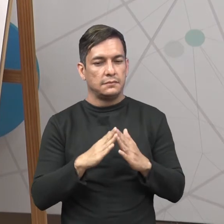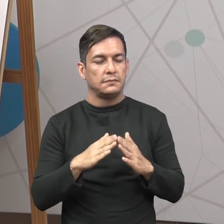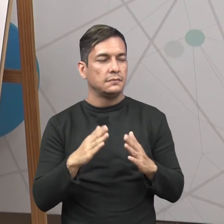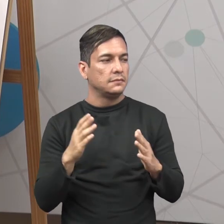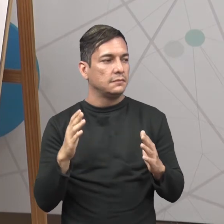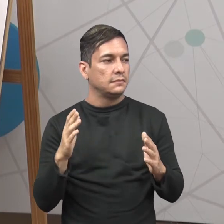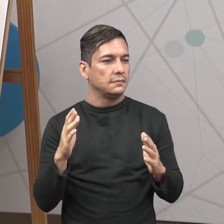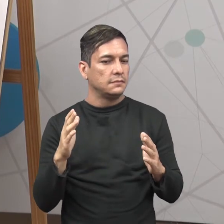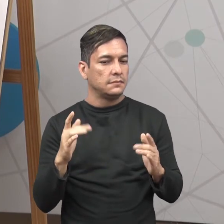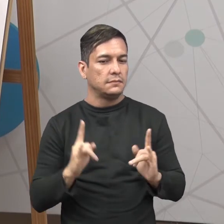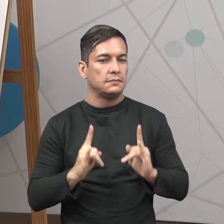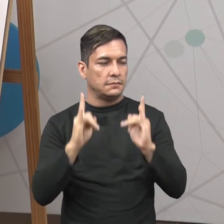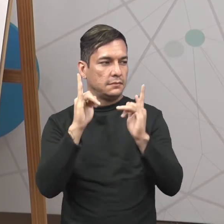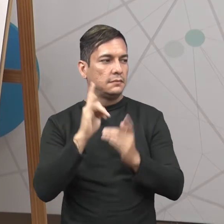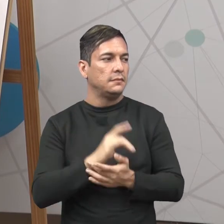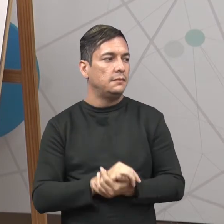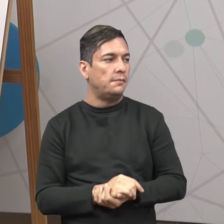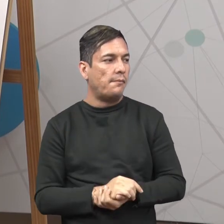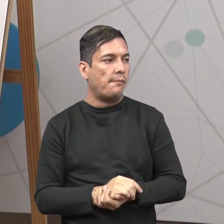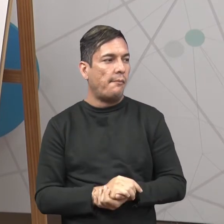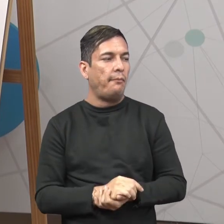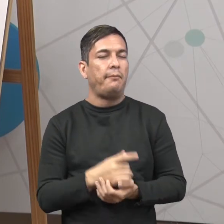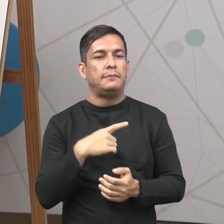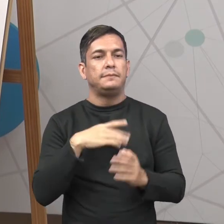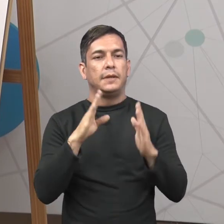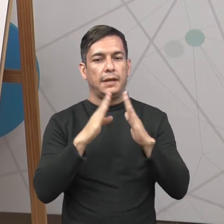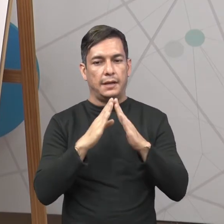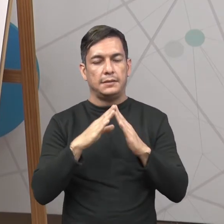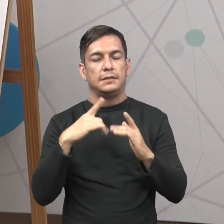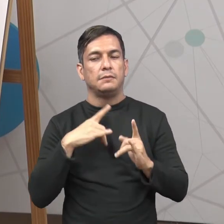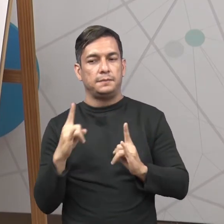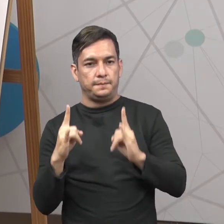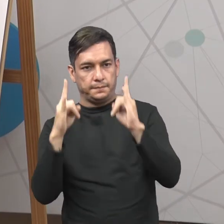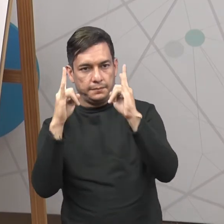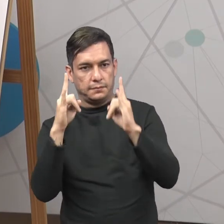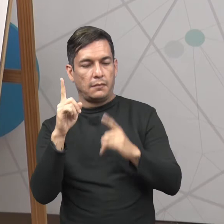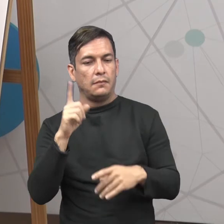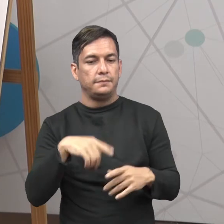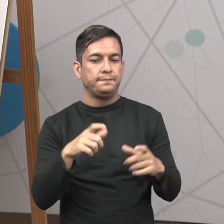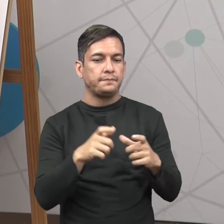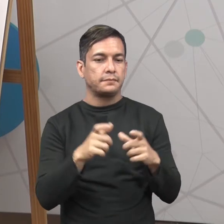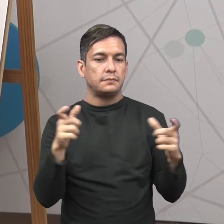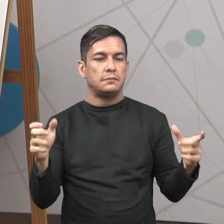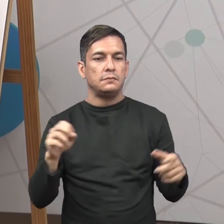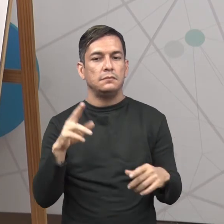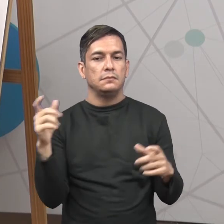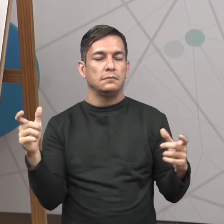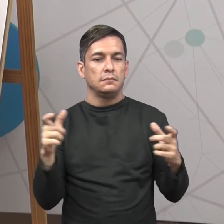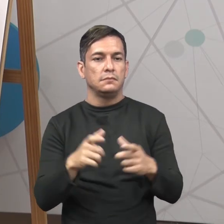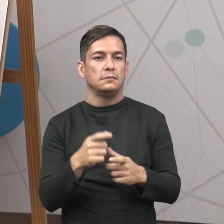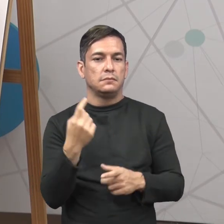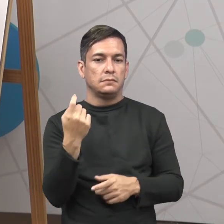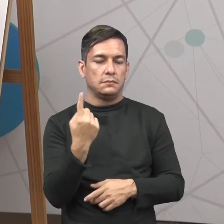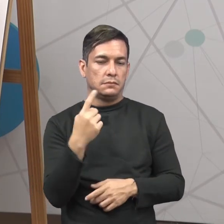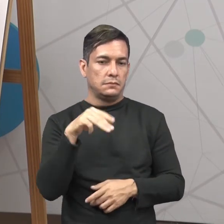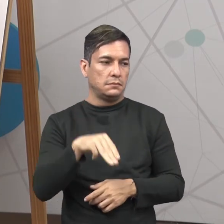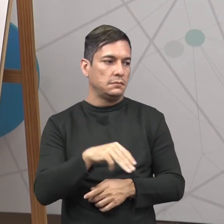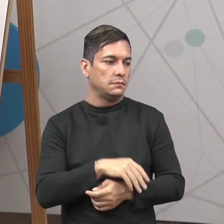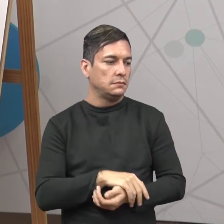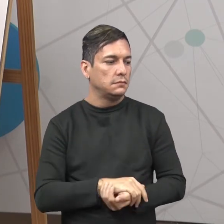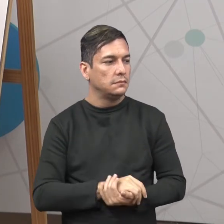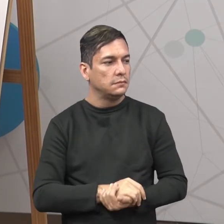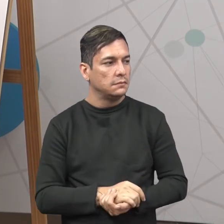prédio. Vamos lá? Aqui temos uma casa e aqui temos um prédio. São maiores ou menores do que 1 metro?